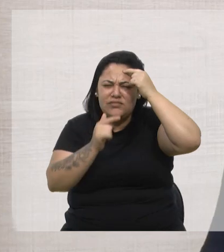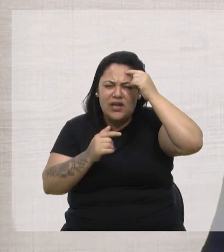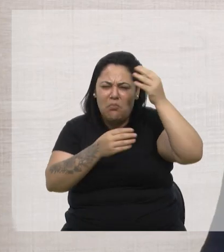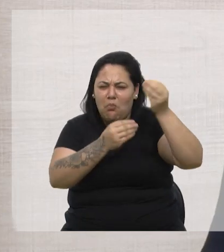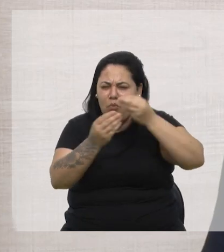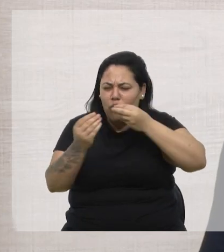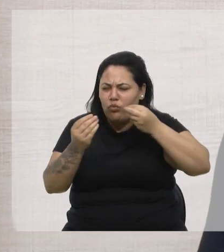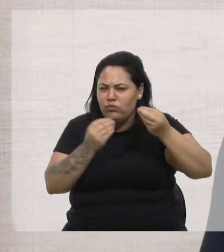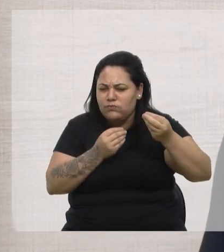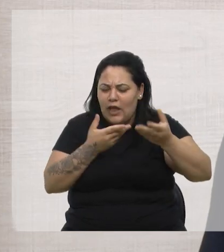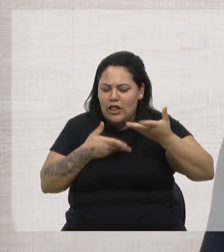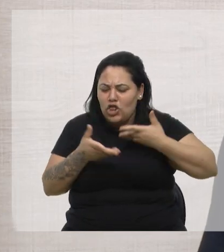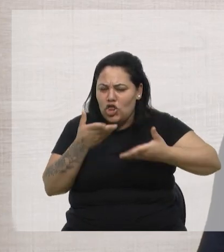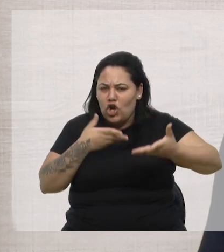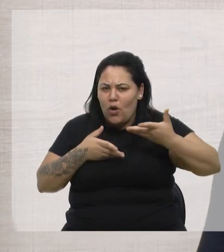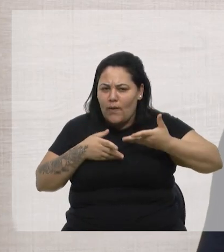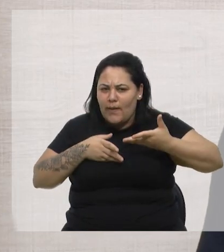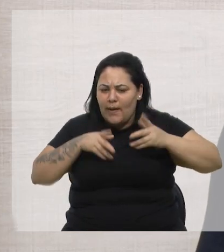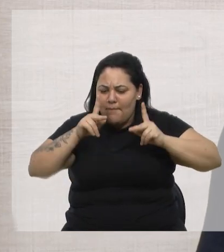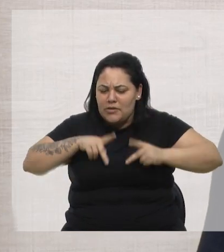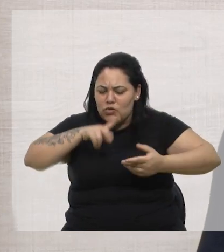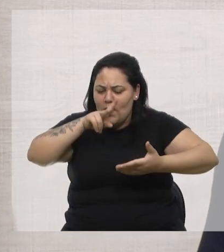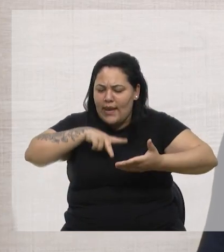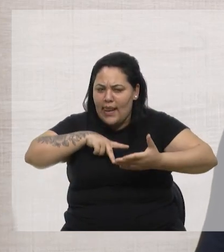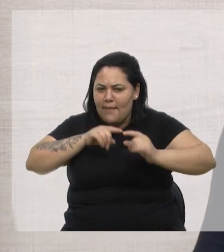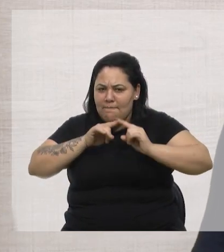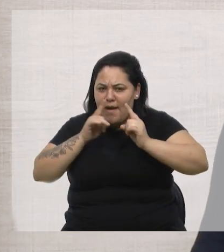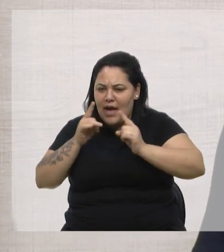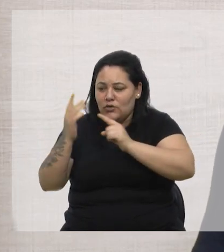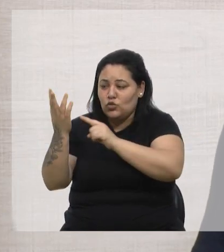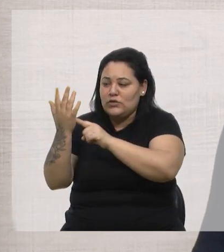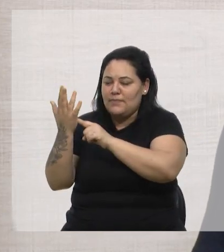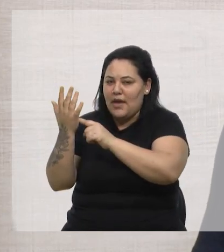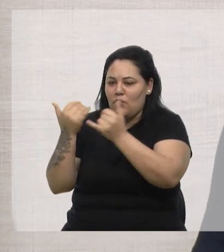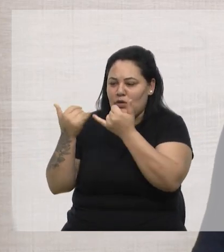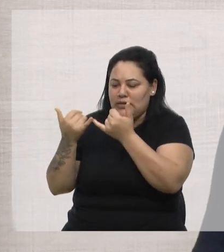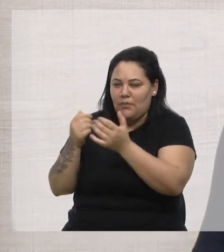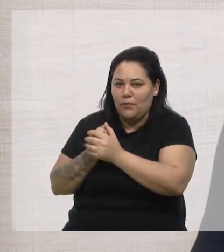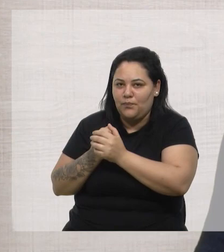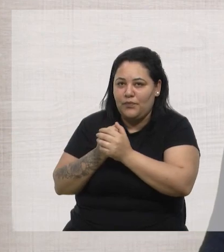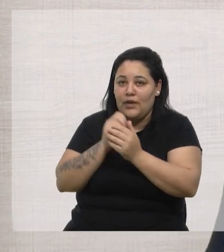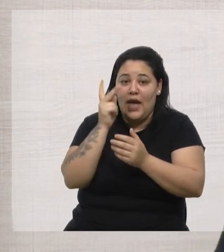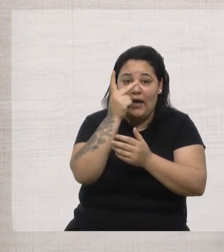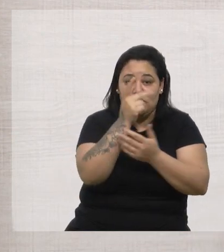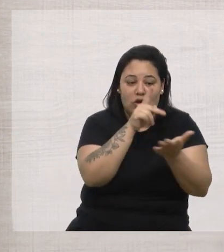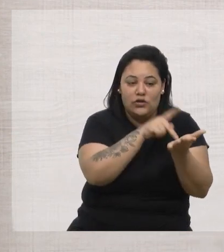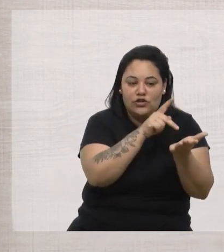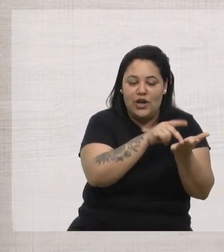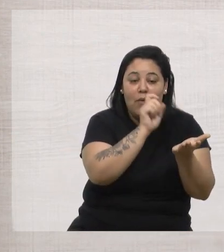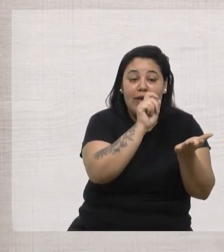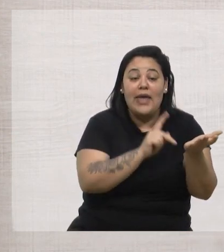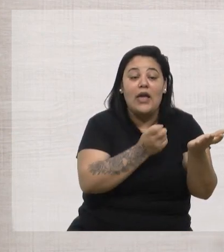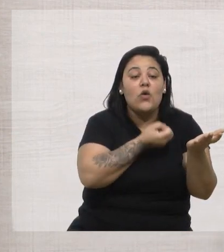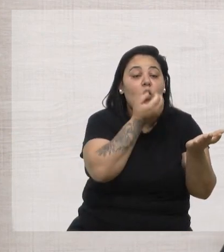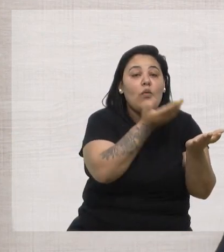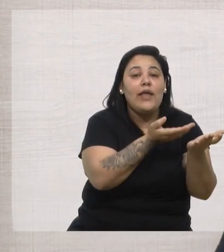tem tanto isso, mas no Espelho o que eu fiz? O conto original, quem